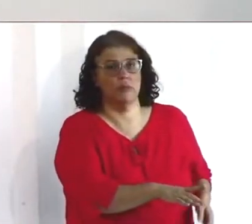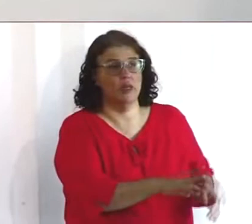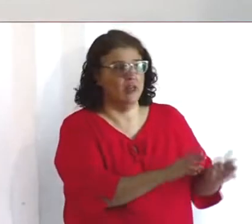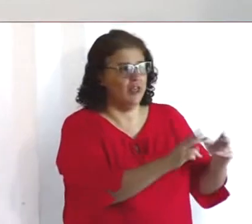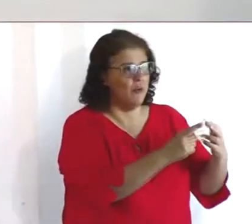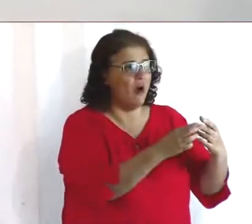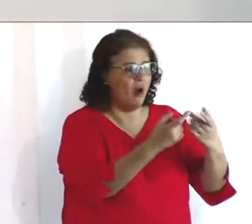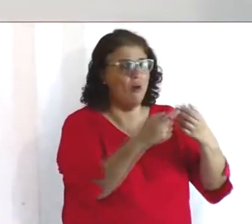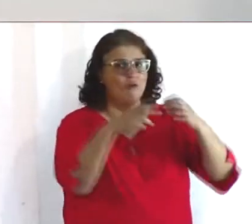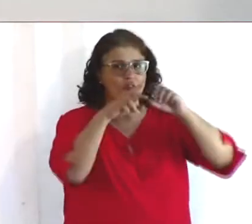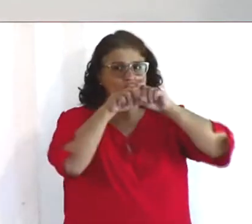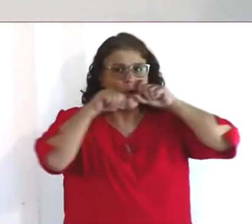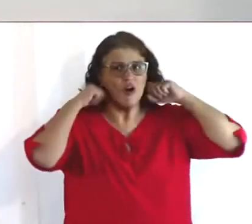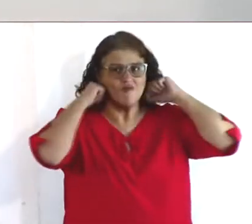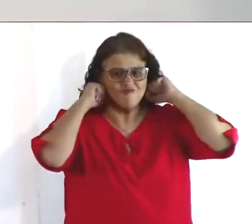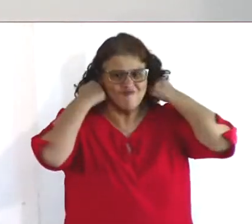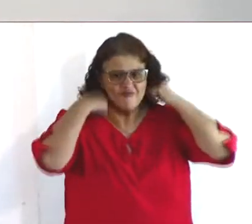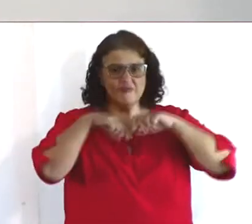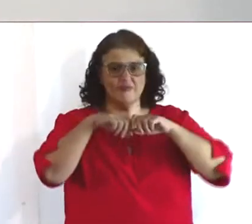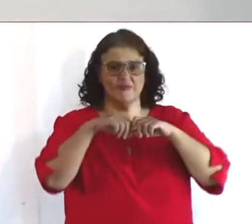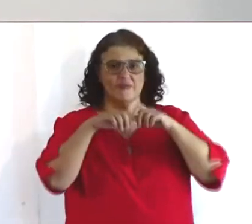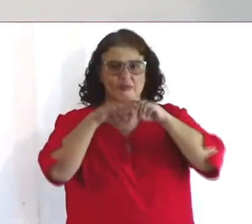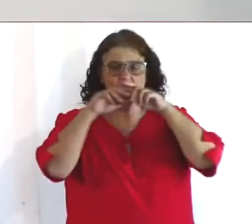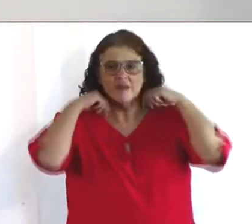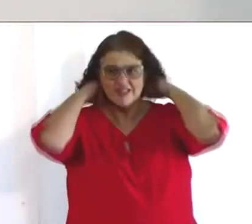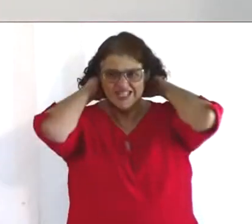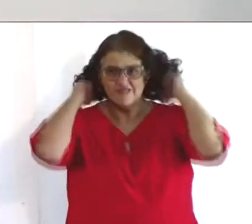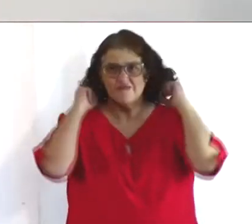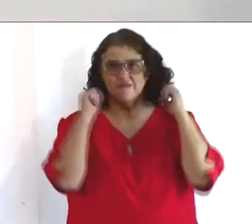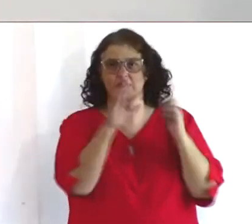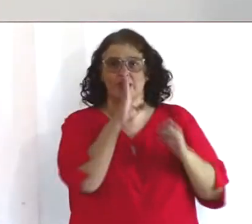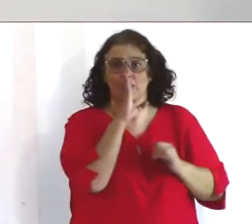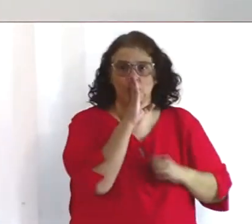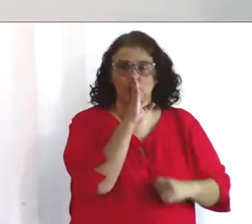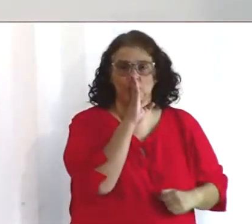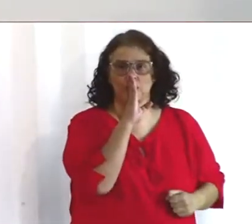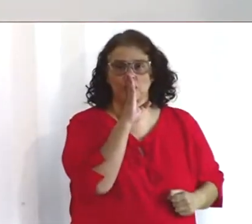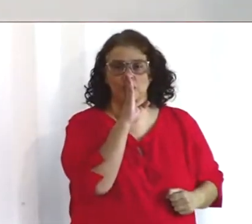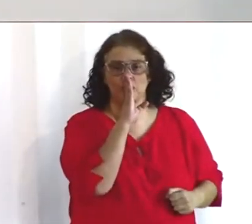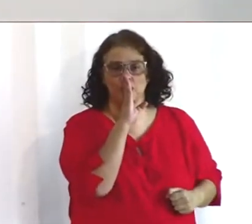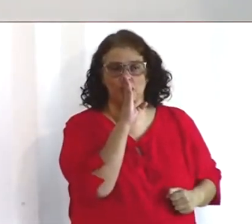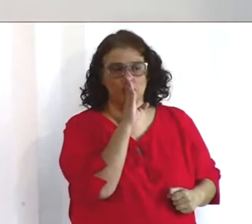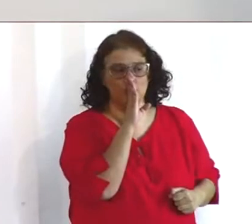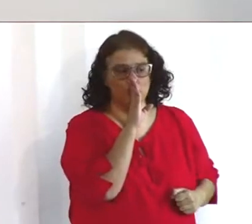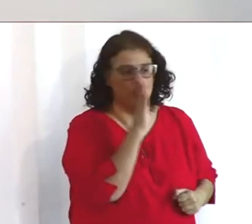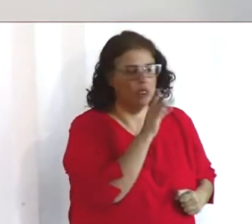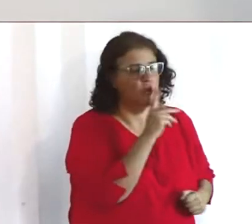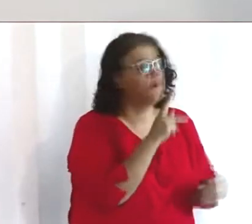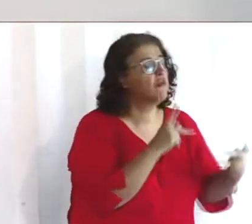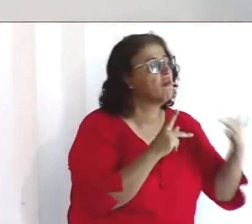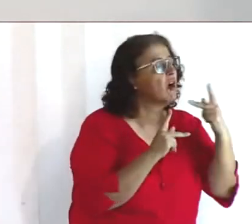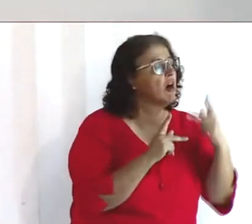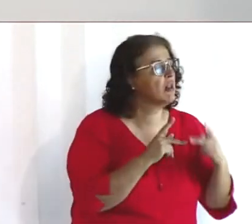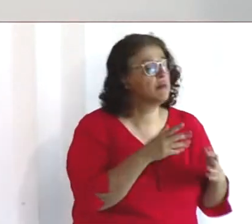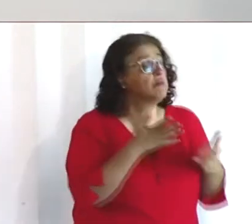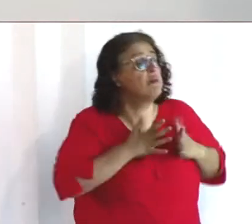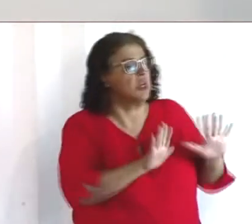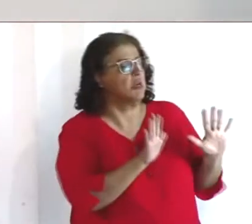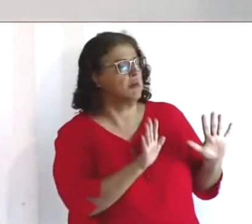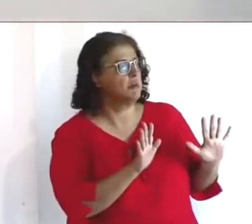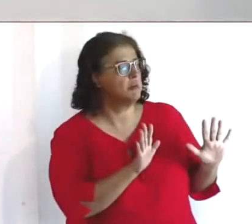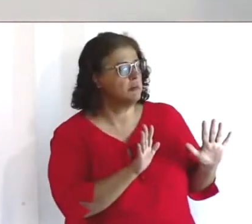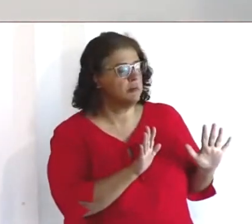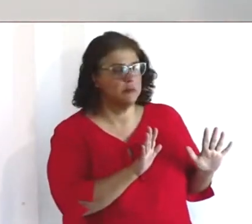mordaça, coloca a mordaça de novo, fica quieto, não fala. É como se Jesus dissesse, não quero glória de vocês.